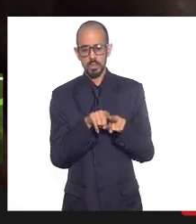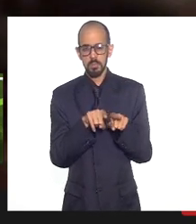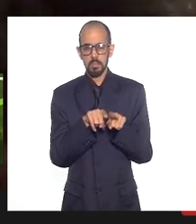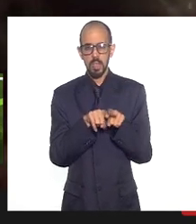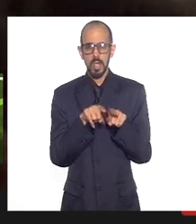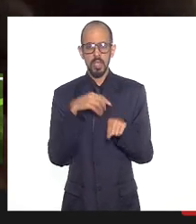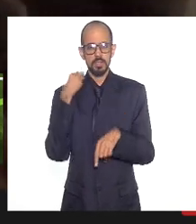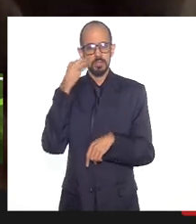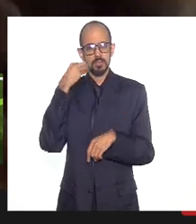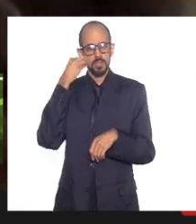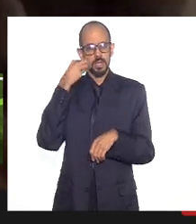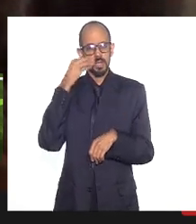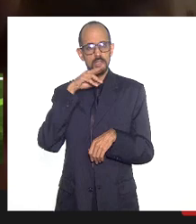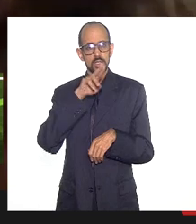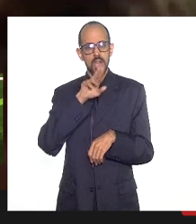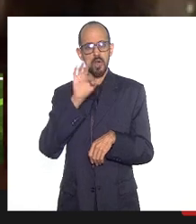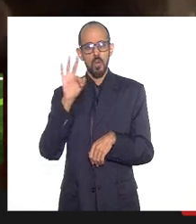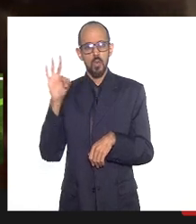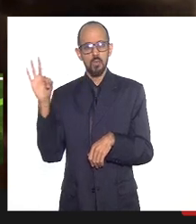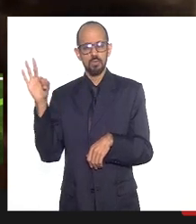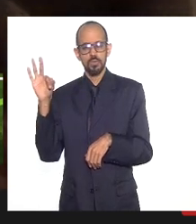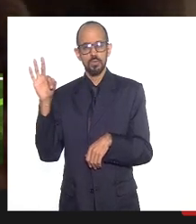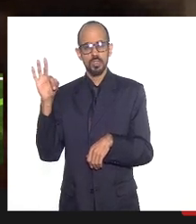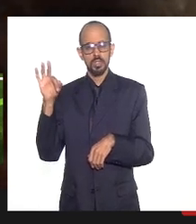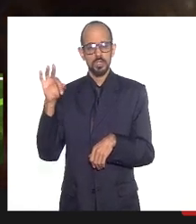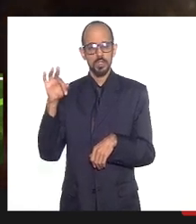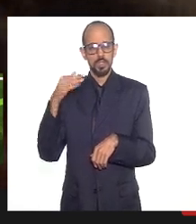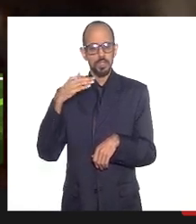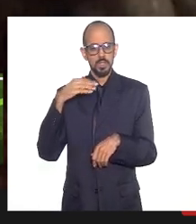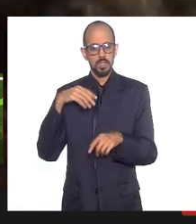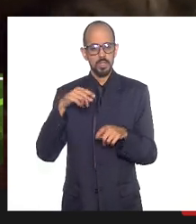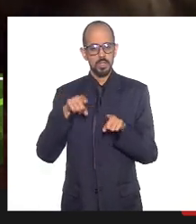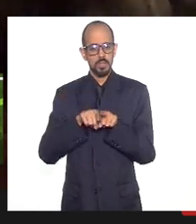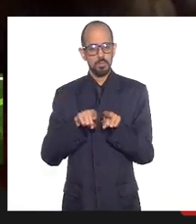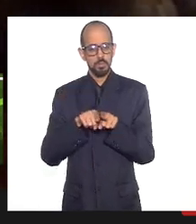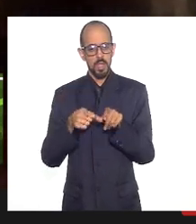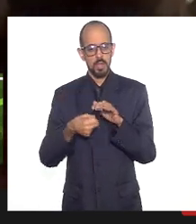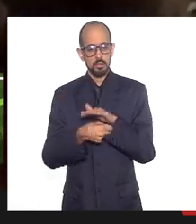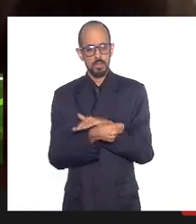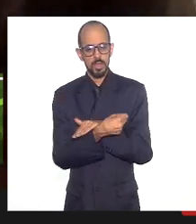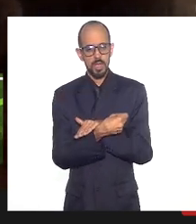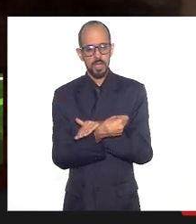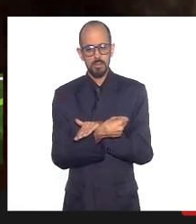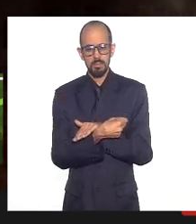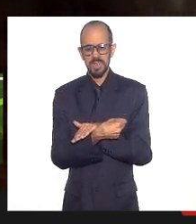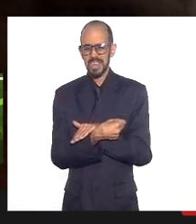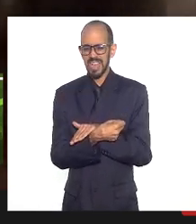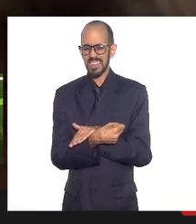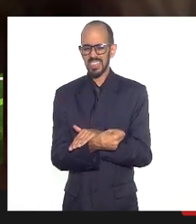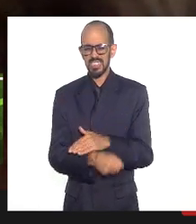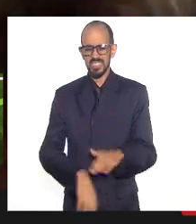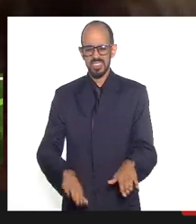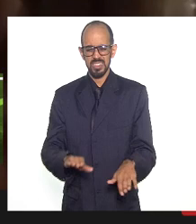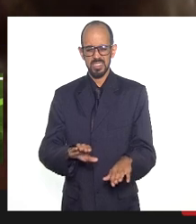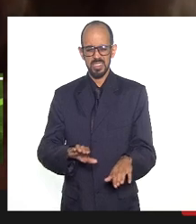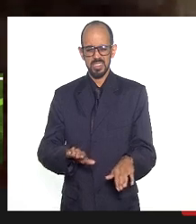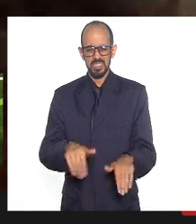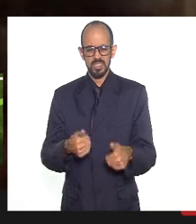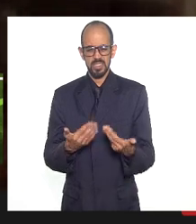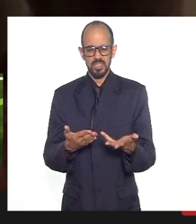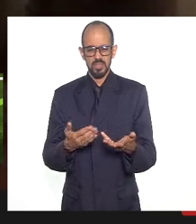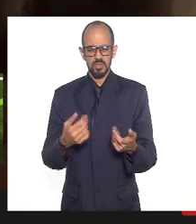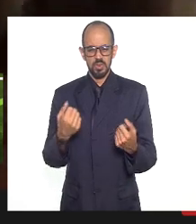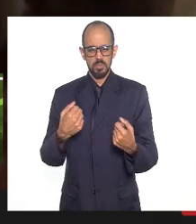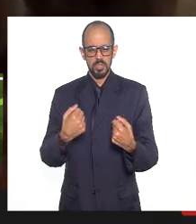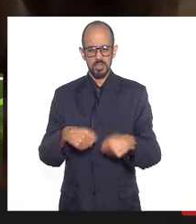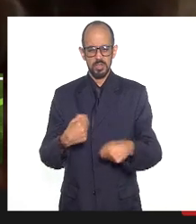experiência da UF à disposição do mandato, da mandata e do que for preciso para que, de